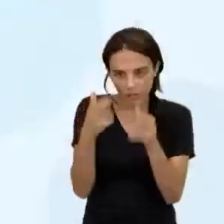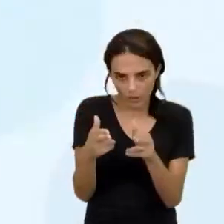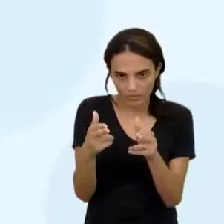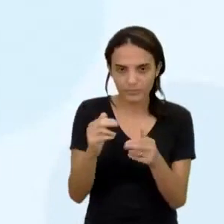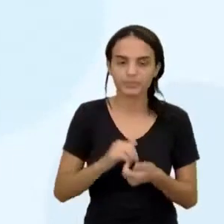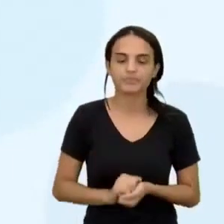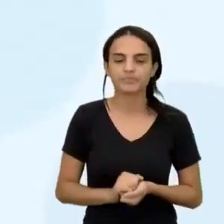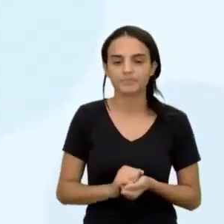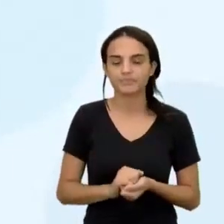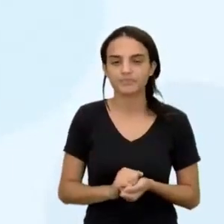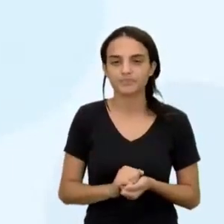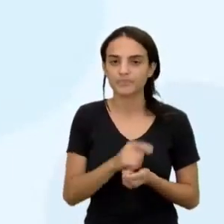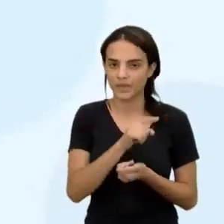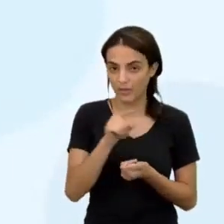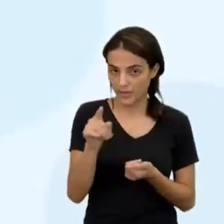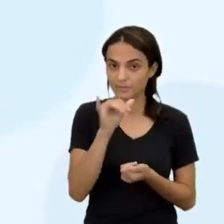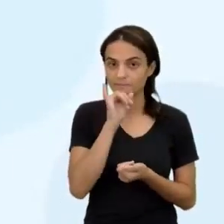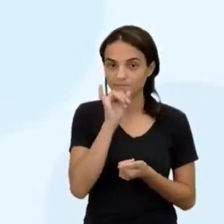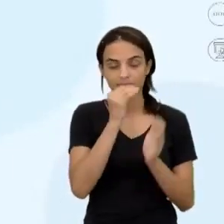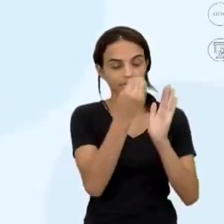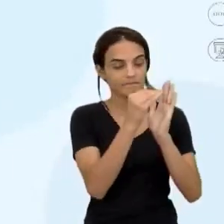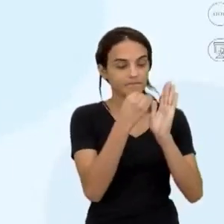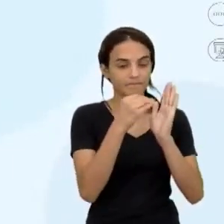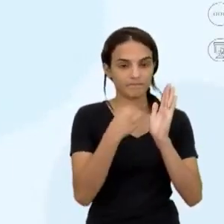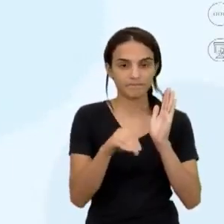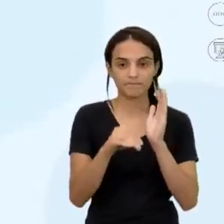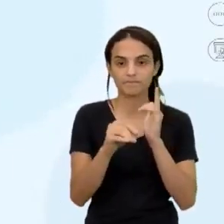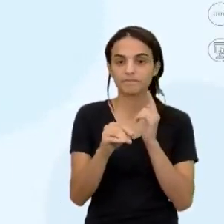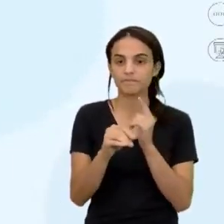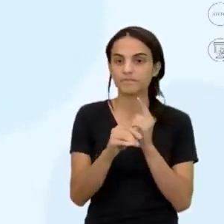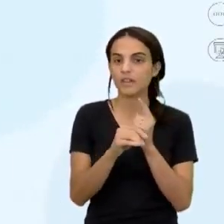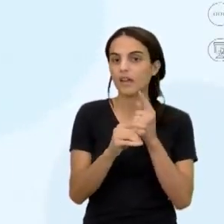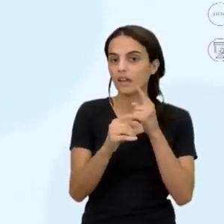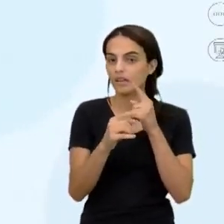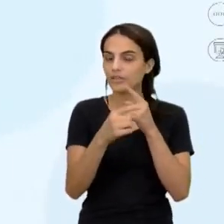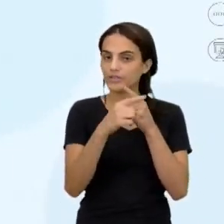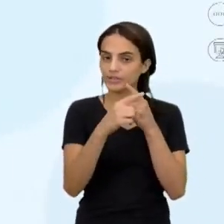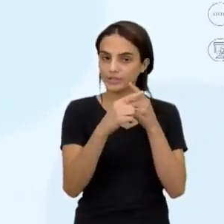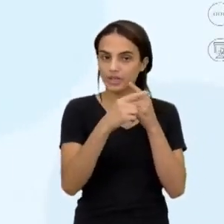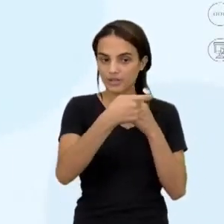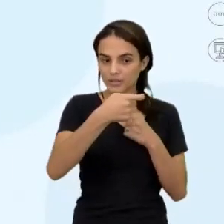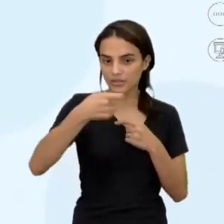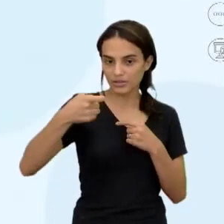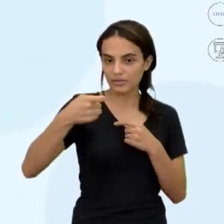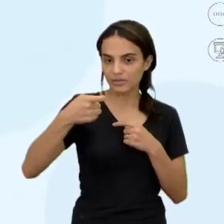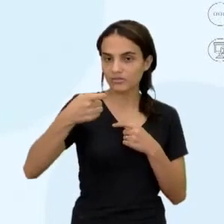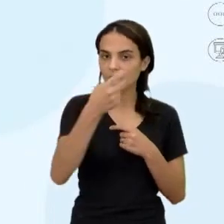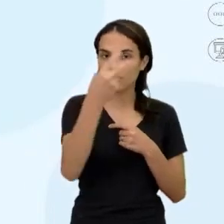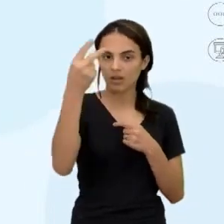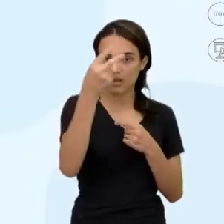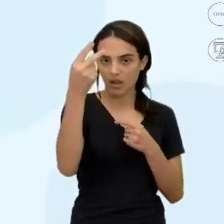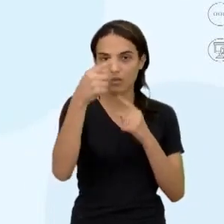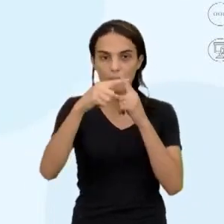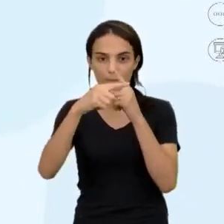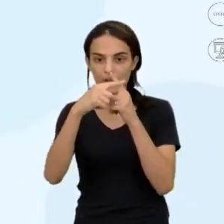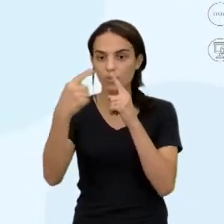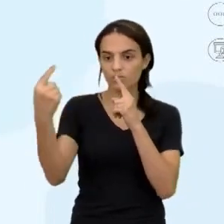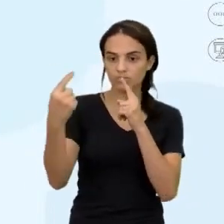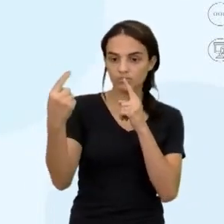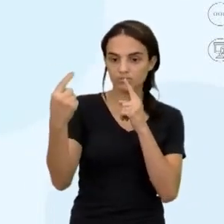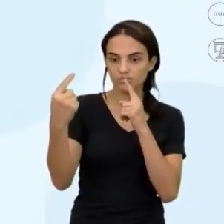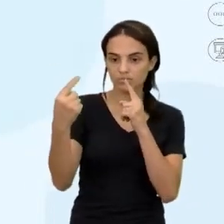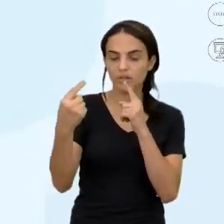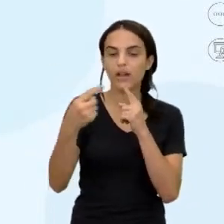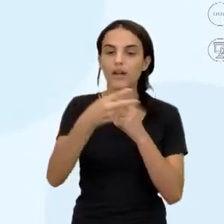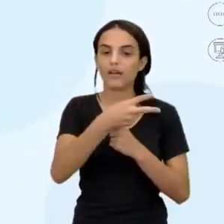telinha. Quando você escreve, por exemplo, x² mais 1, isso não tem igualdade. Isso é apenas uma expressão algébrica